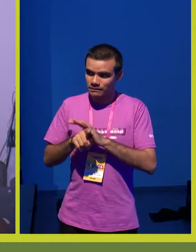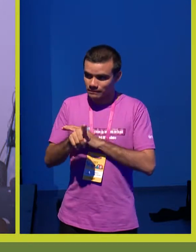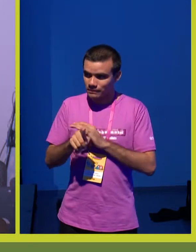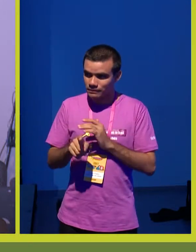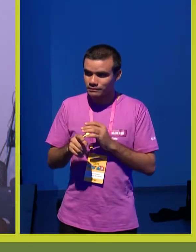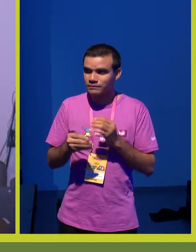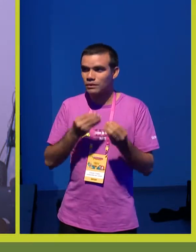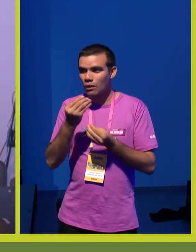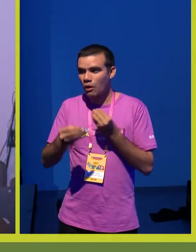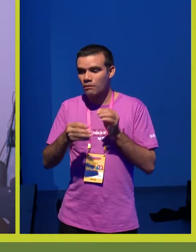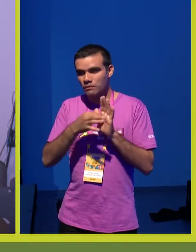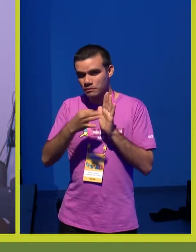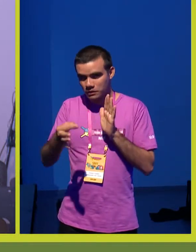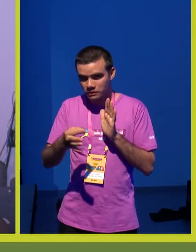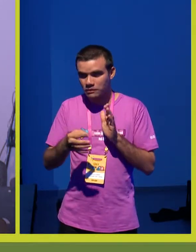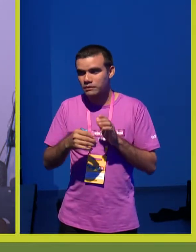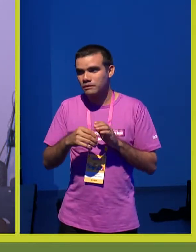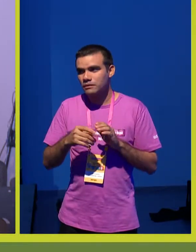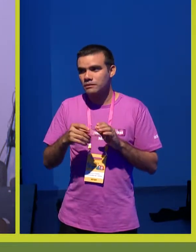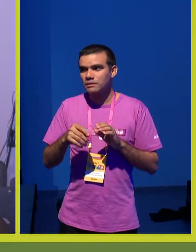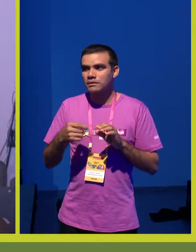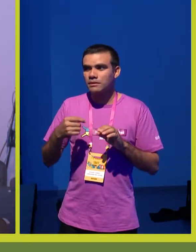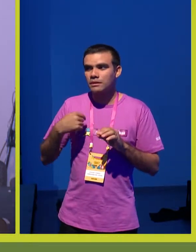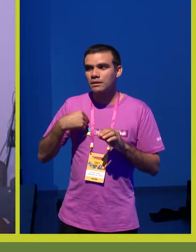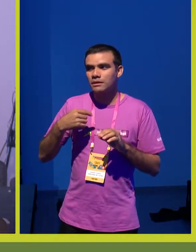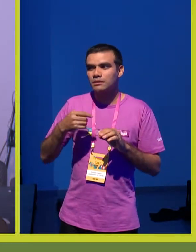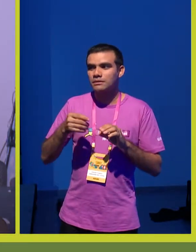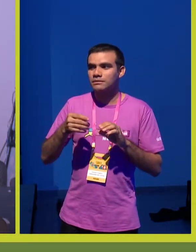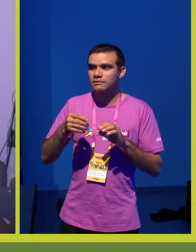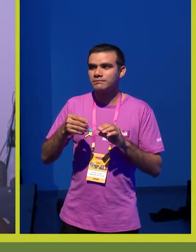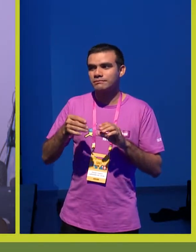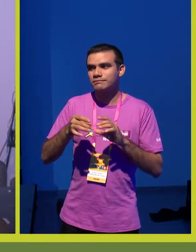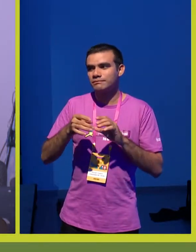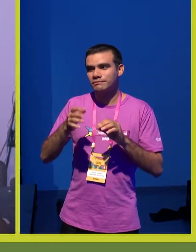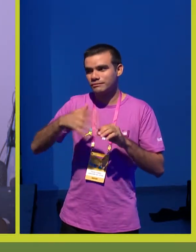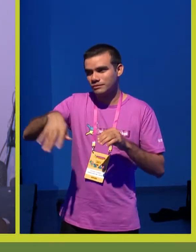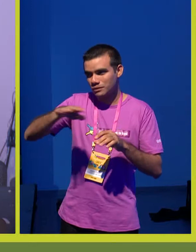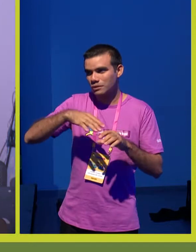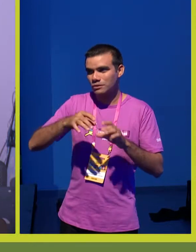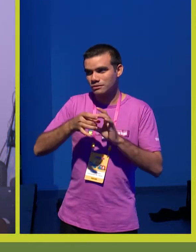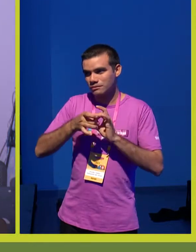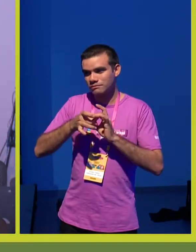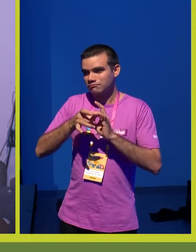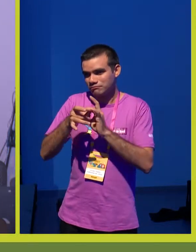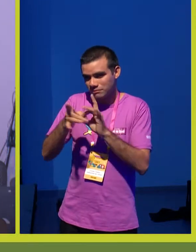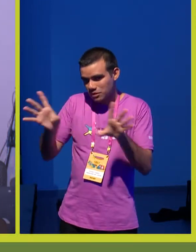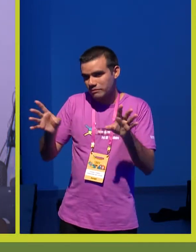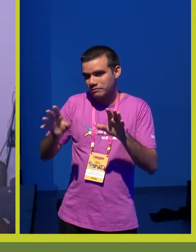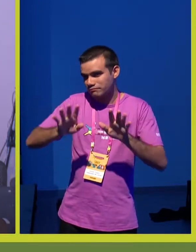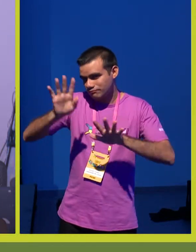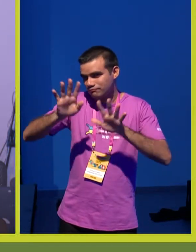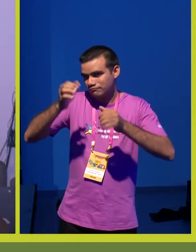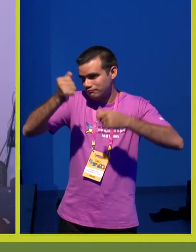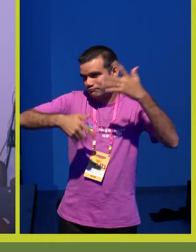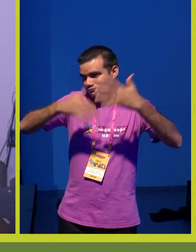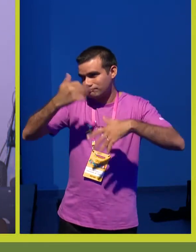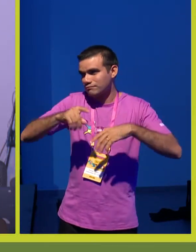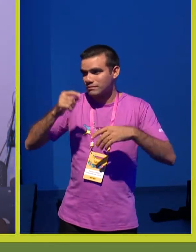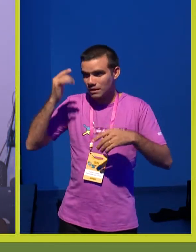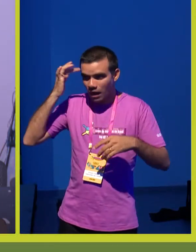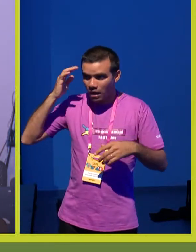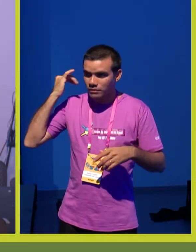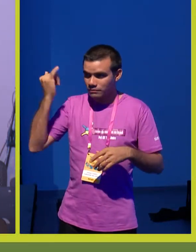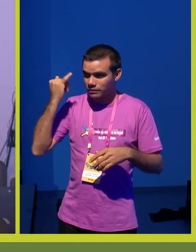saber qual que a sua opinião mas assim eu estendo a pergunta para os demais da mesa que queiram comentar porque eu acho que isso é muito